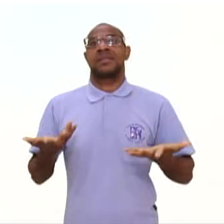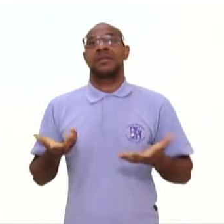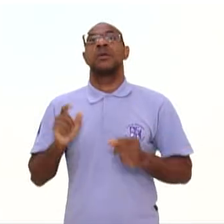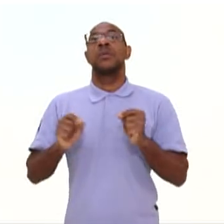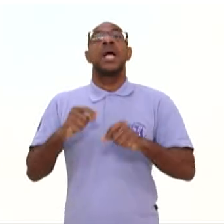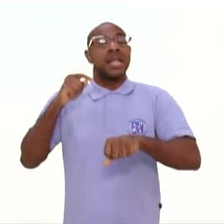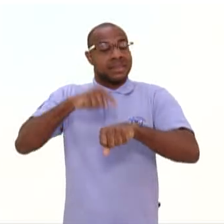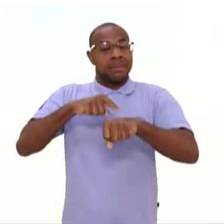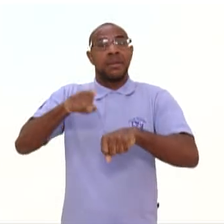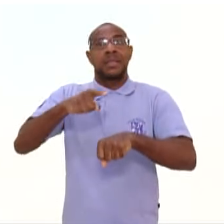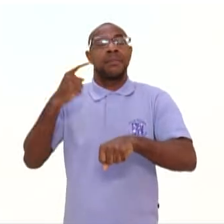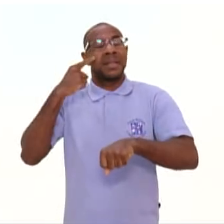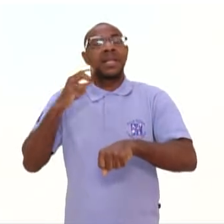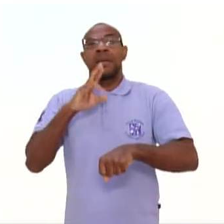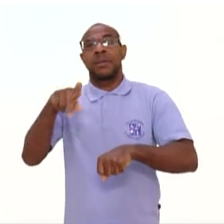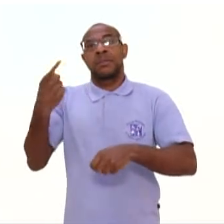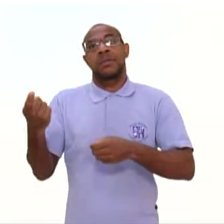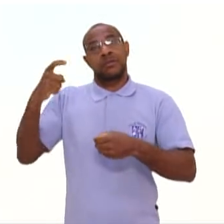resposta.